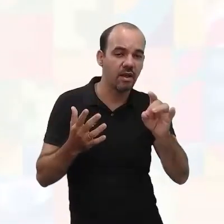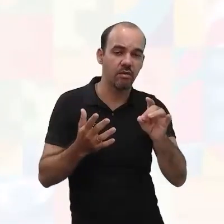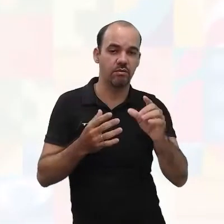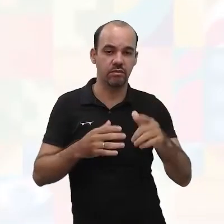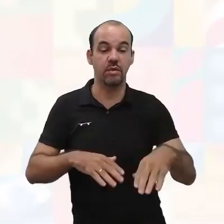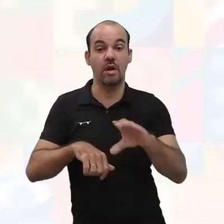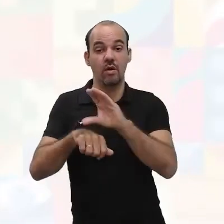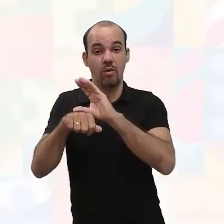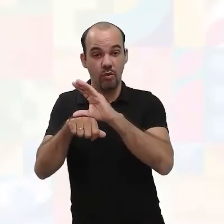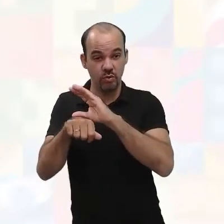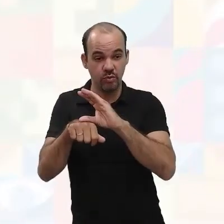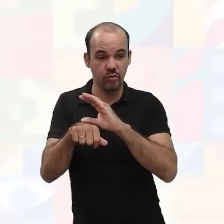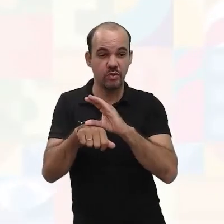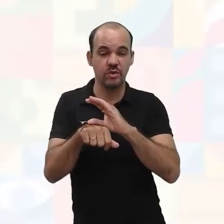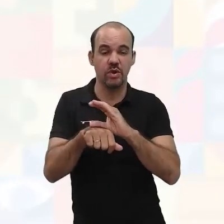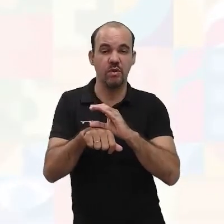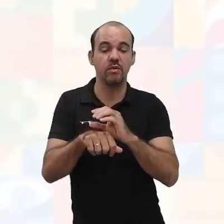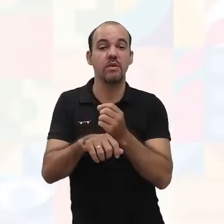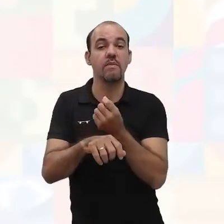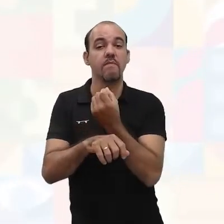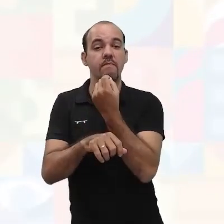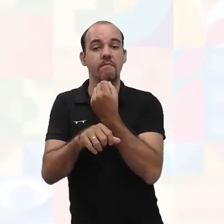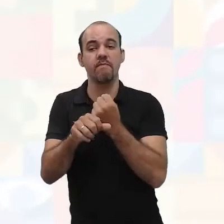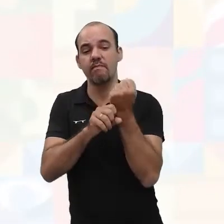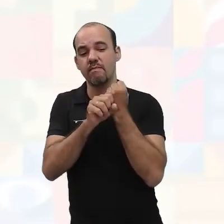do Brasil, nossa Carta Magna de